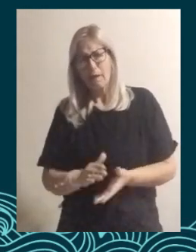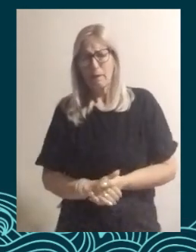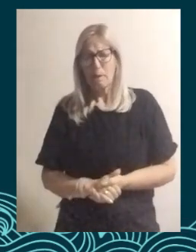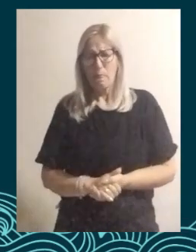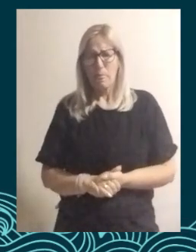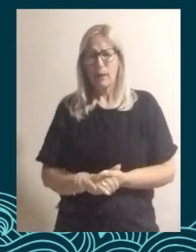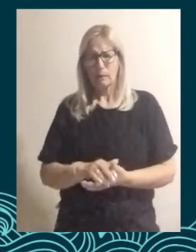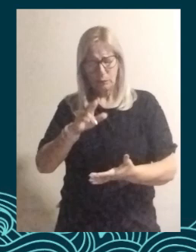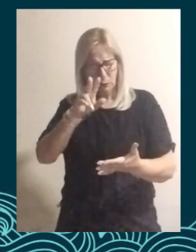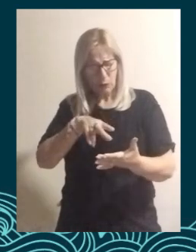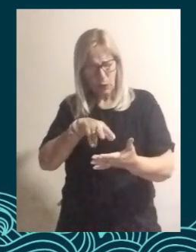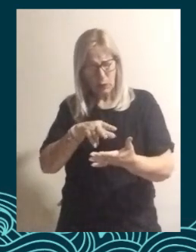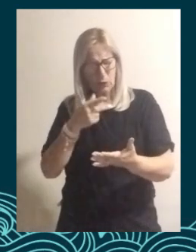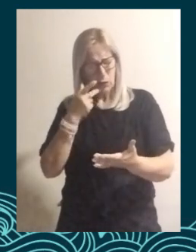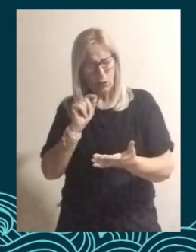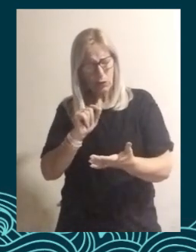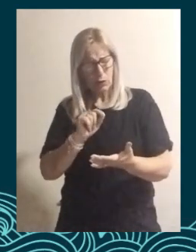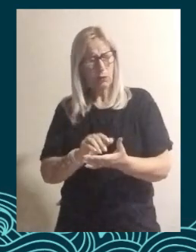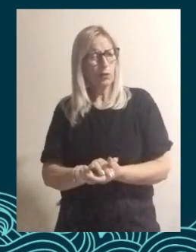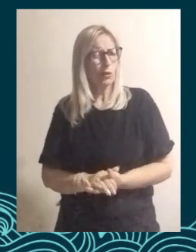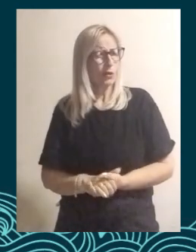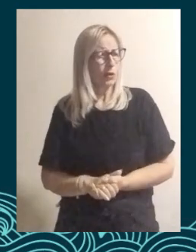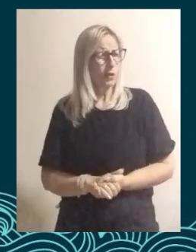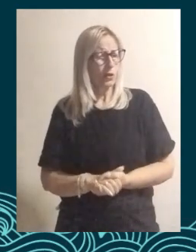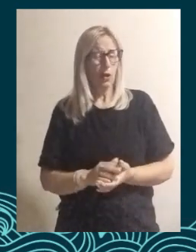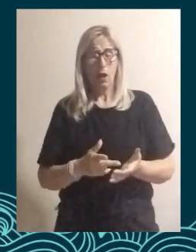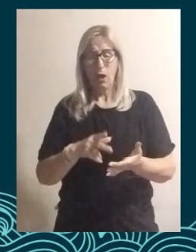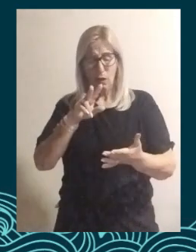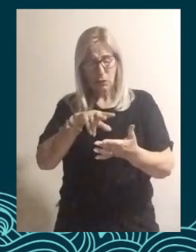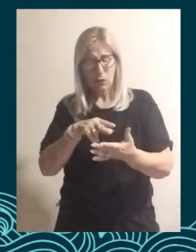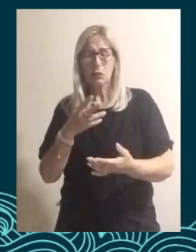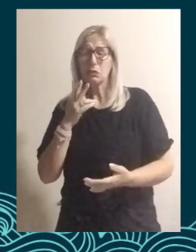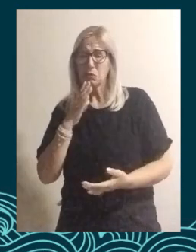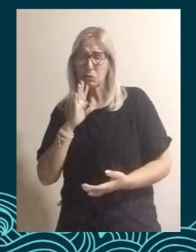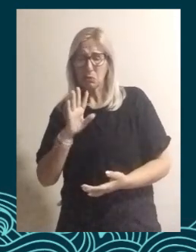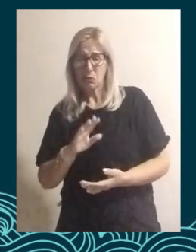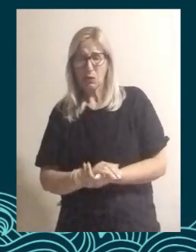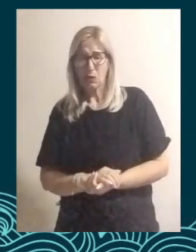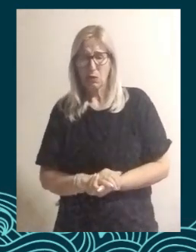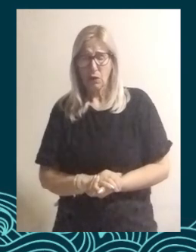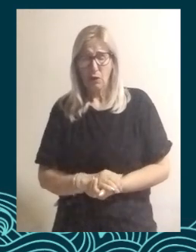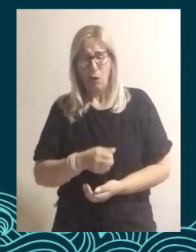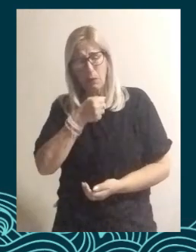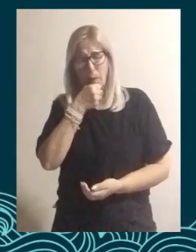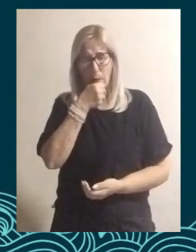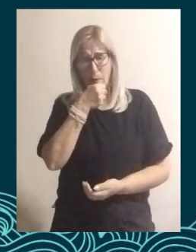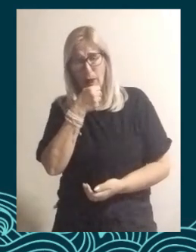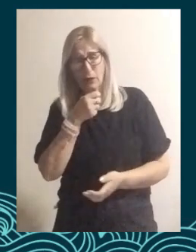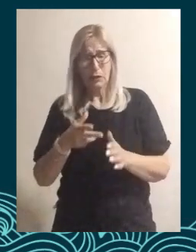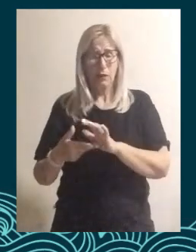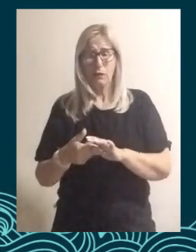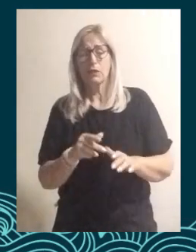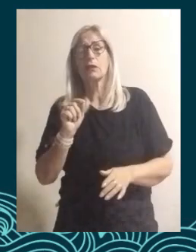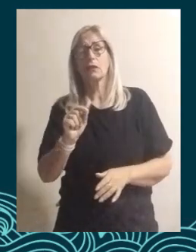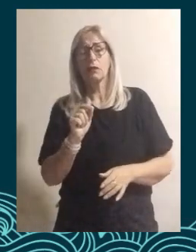seu audiolivro, seu audiobook recentemente, e a gente assistiu algumas entrevistas também, acho que nem foi no livro, foi